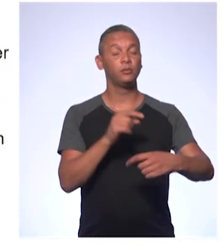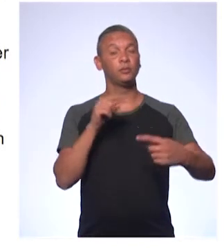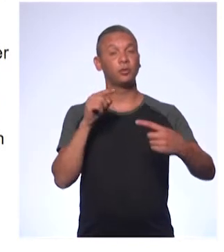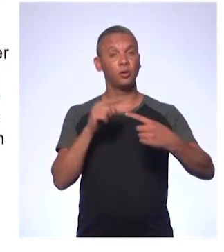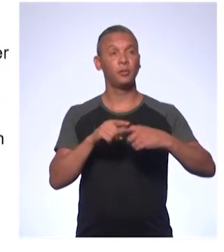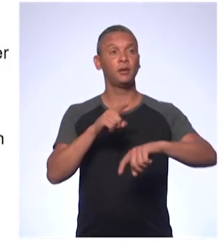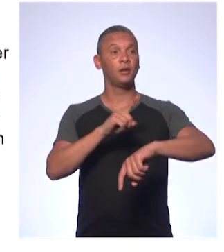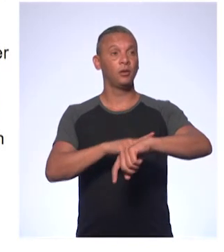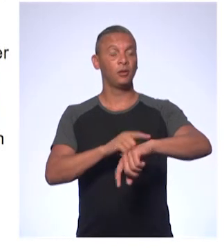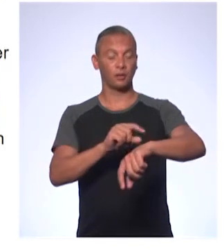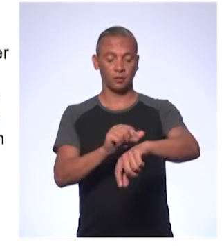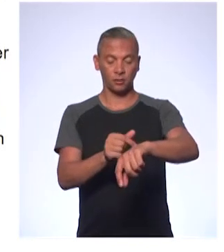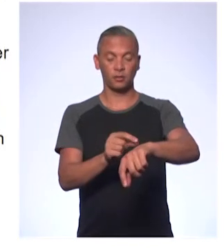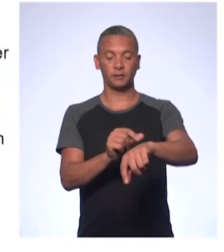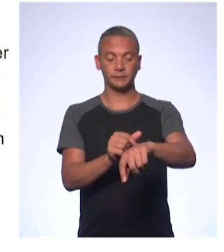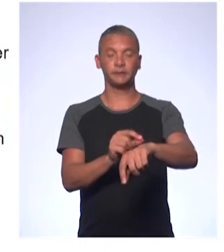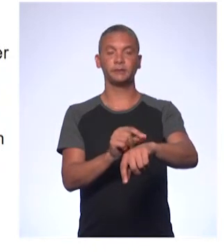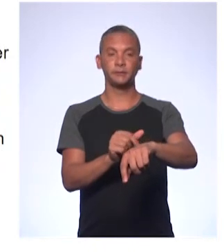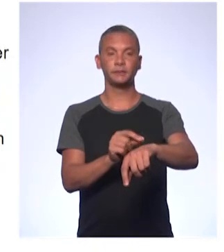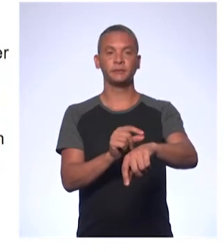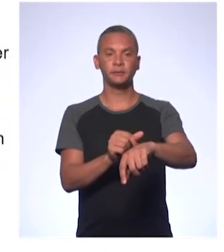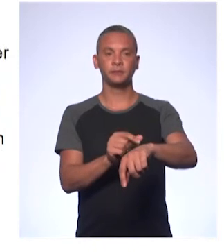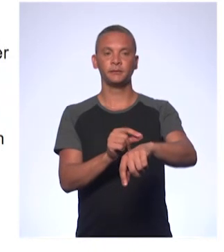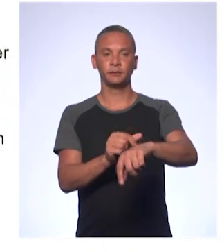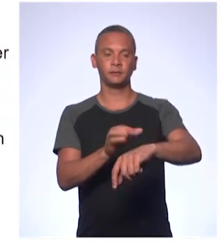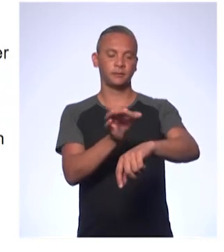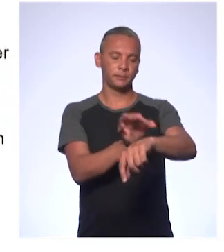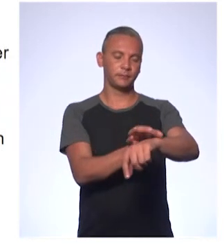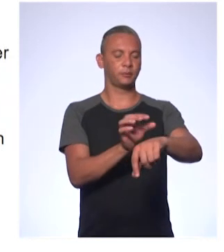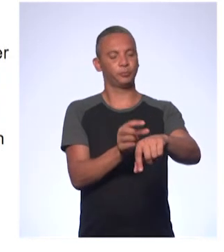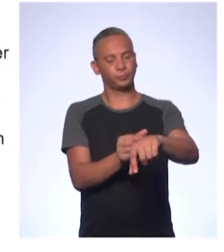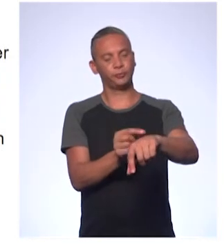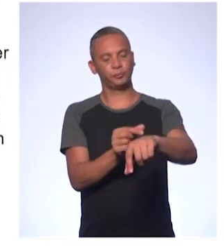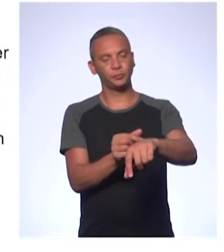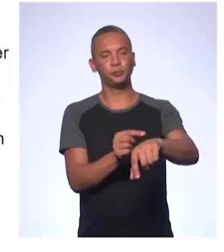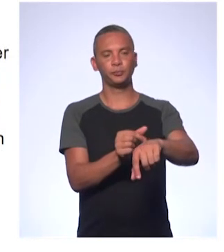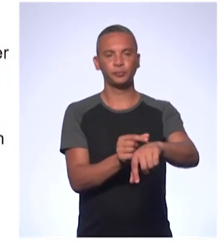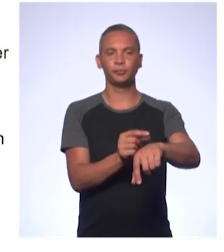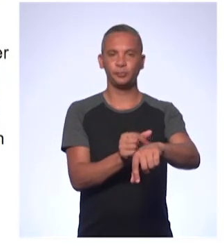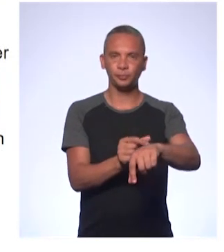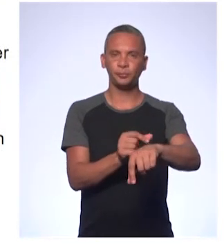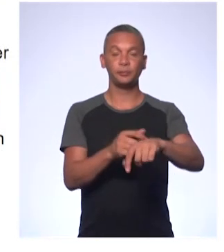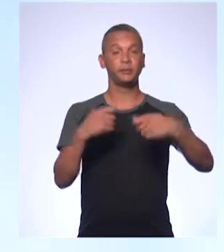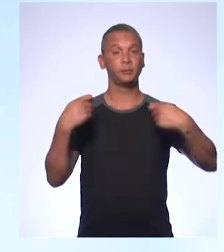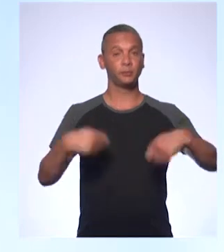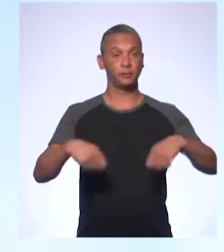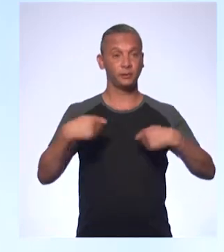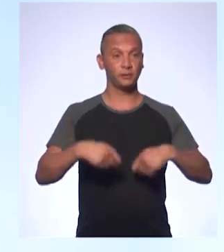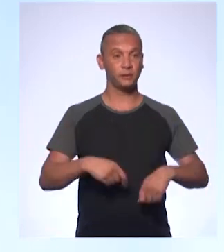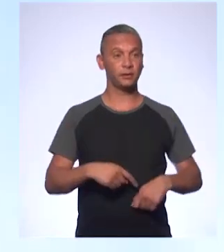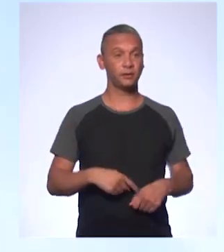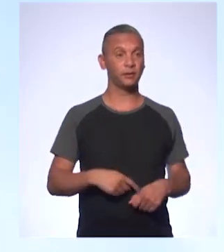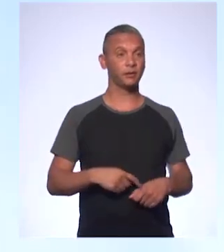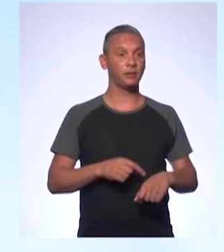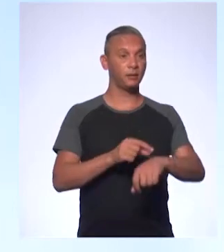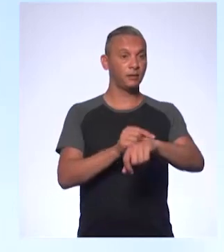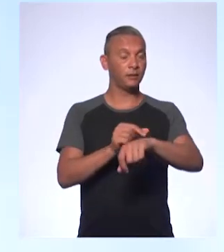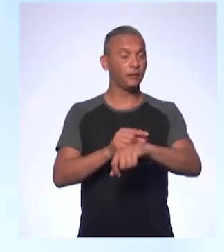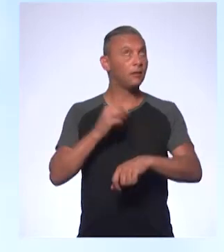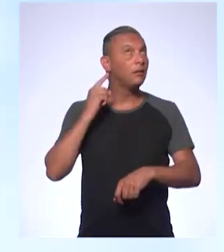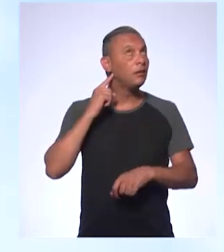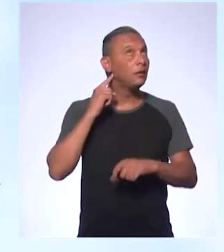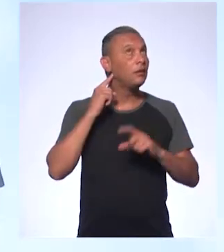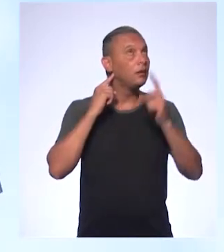hora, ter que mexer no relógio, fazer o relógio funcionar, mexer com a sua audição, né, de você ter que estar